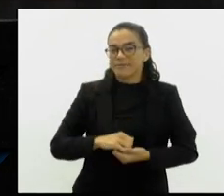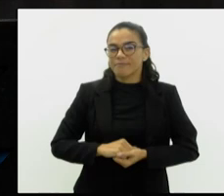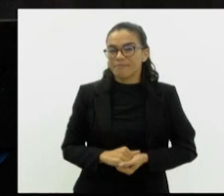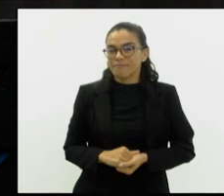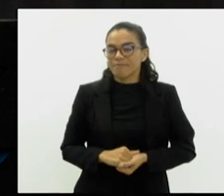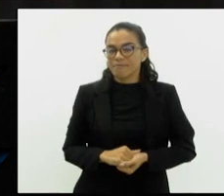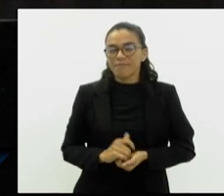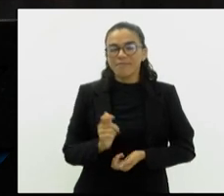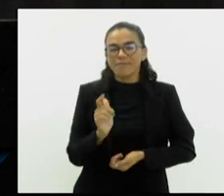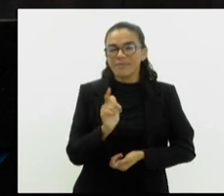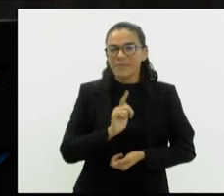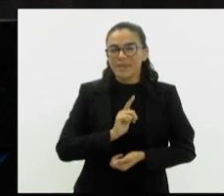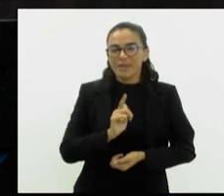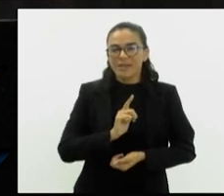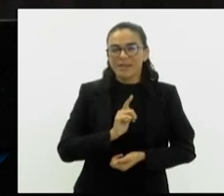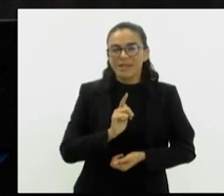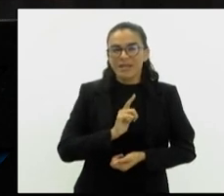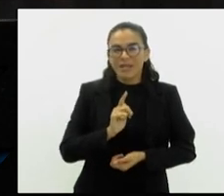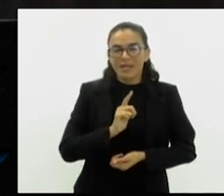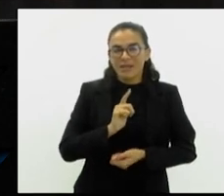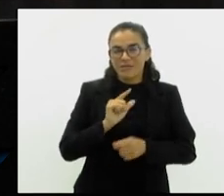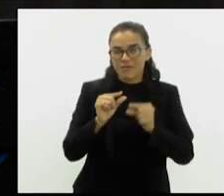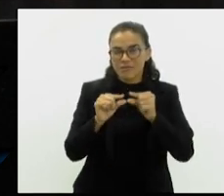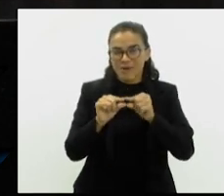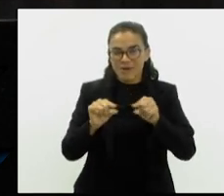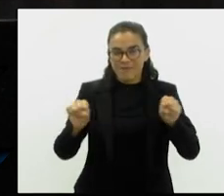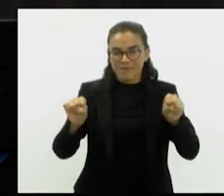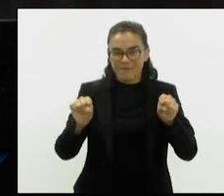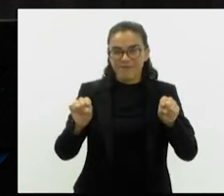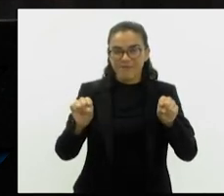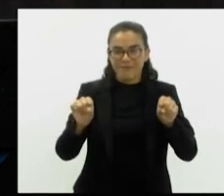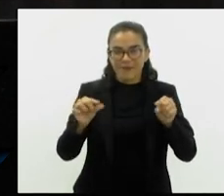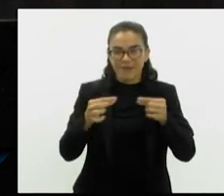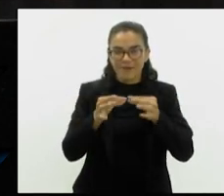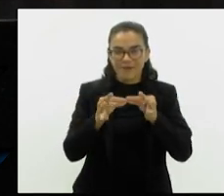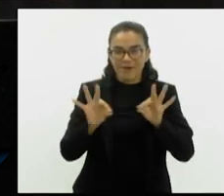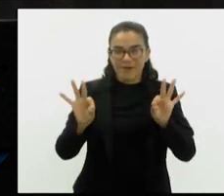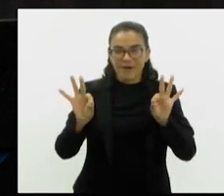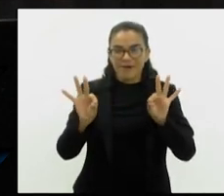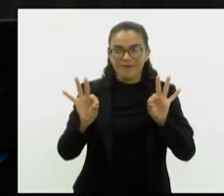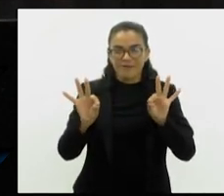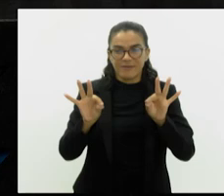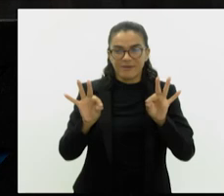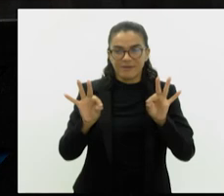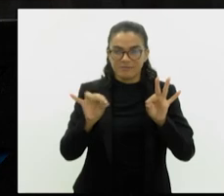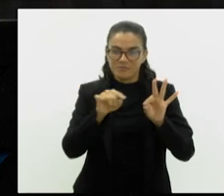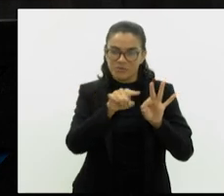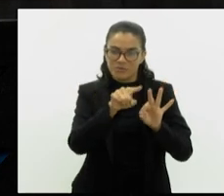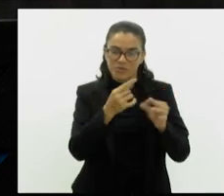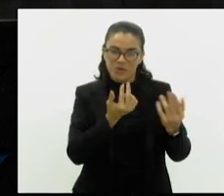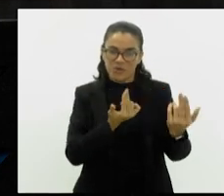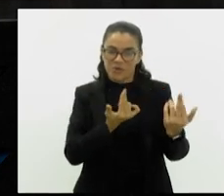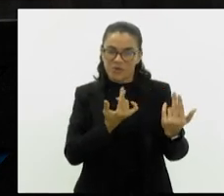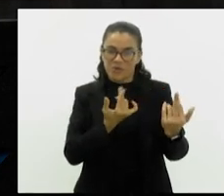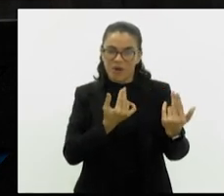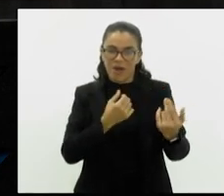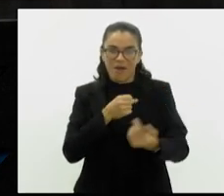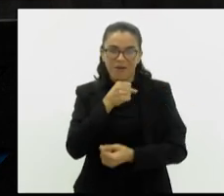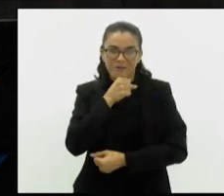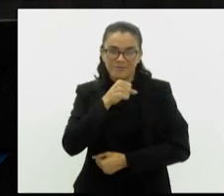que teve uma frase Deputado atil Nunes o senhor há de lembrar que o senhor é tão antigo quanto